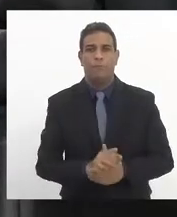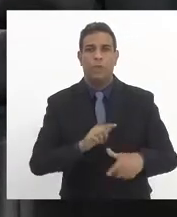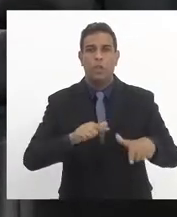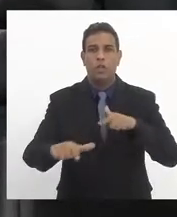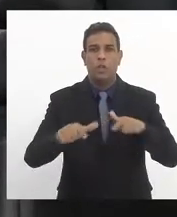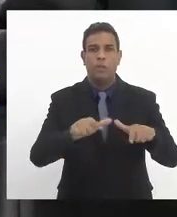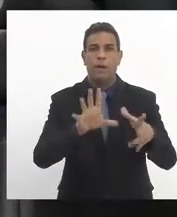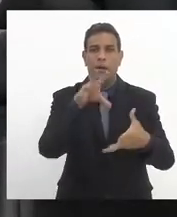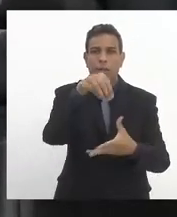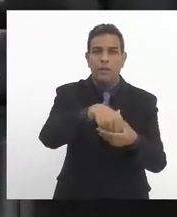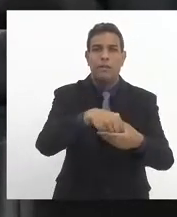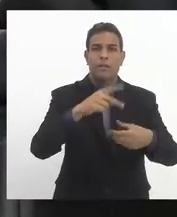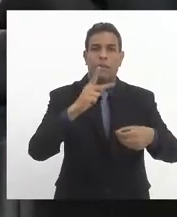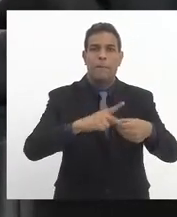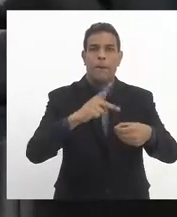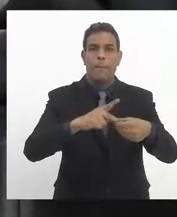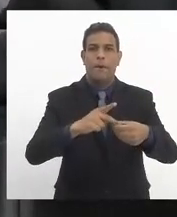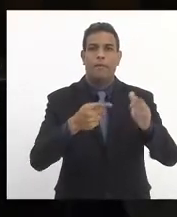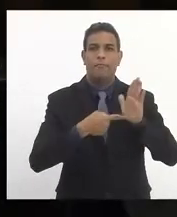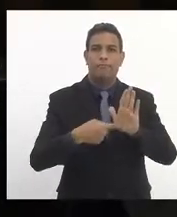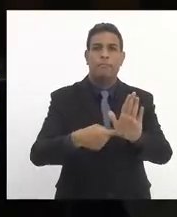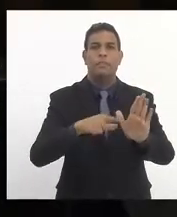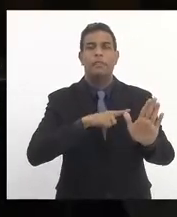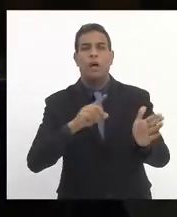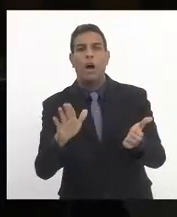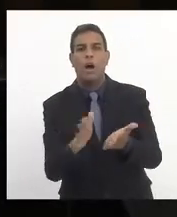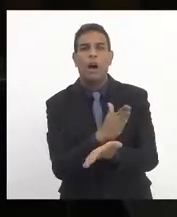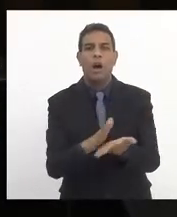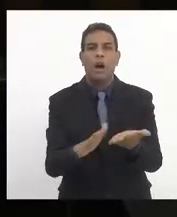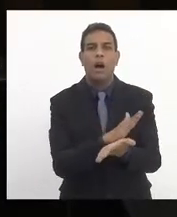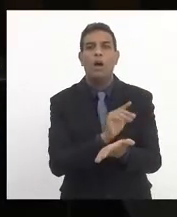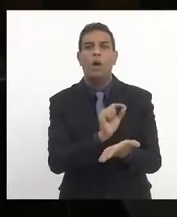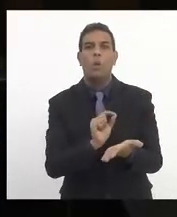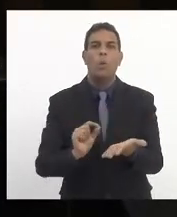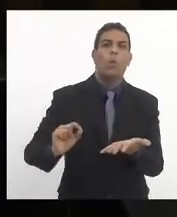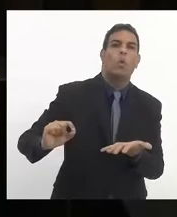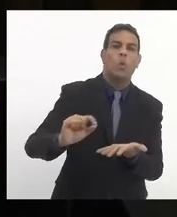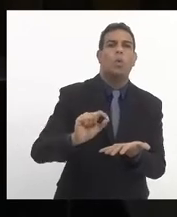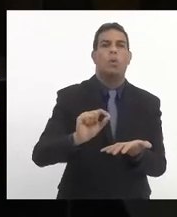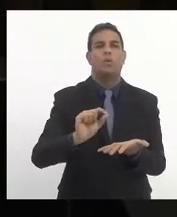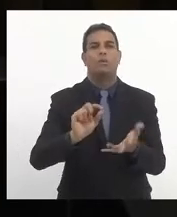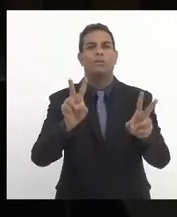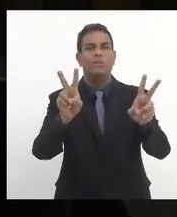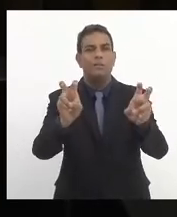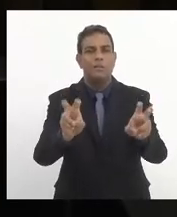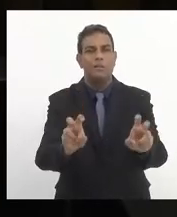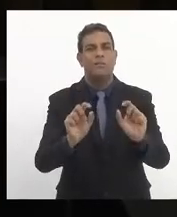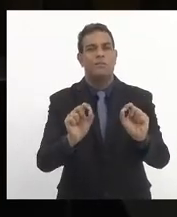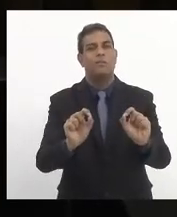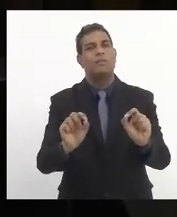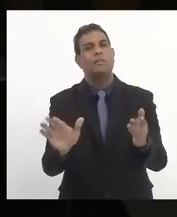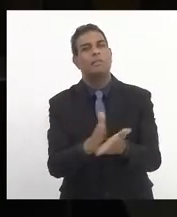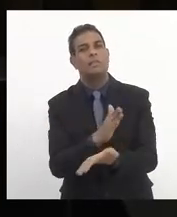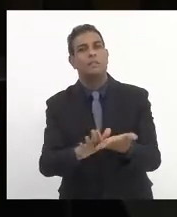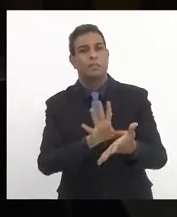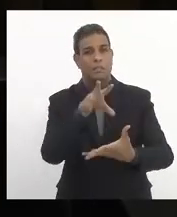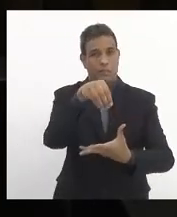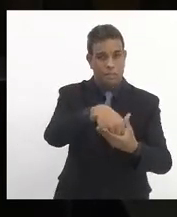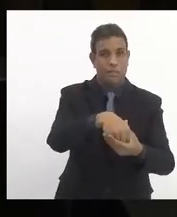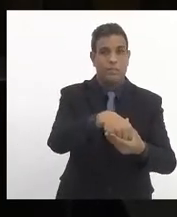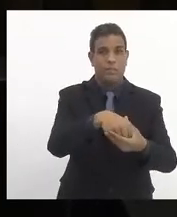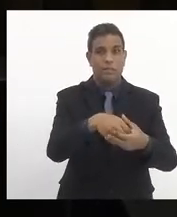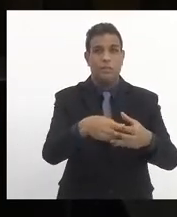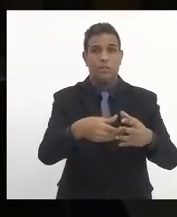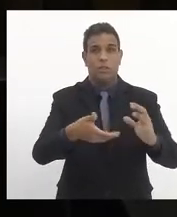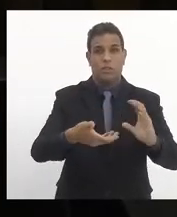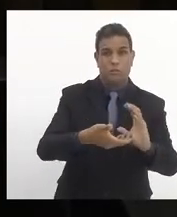da Petrobras. Tem projeto tramitando o Congresso Nacional sobre esse tema, tanto no, na Câmara Federal